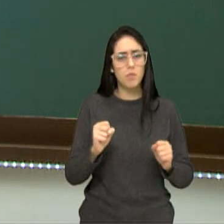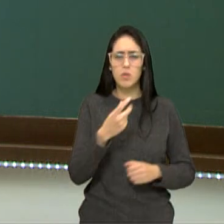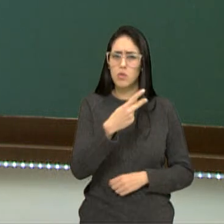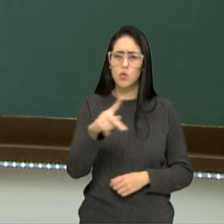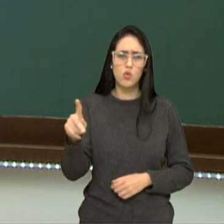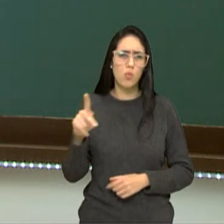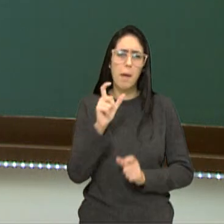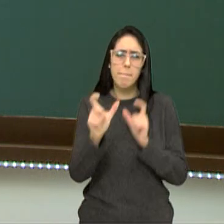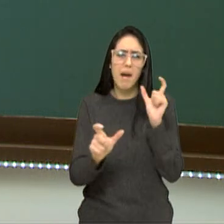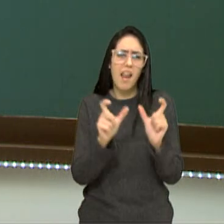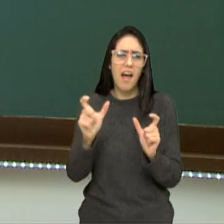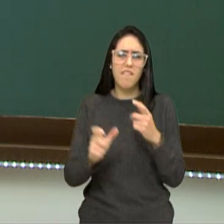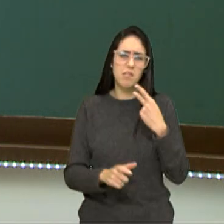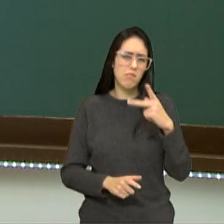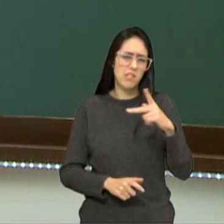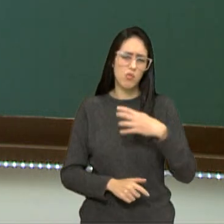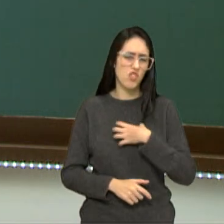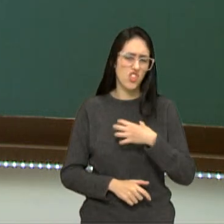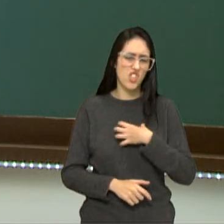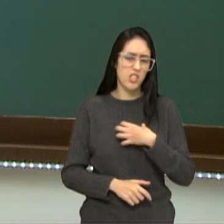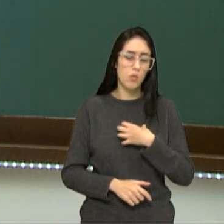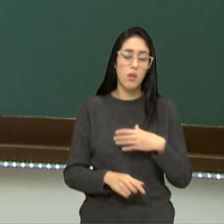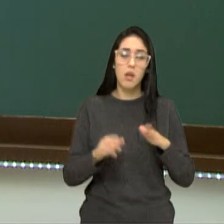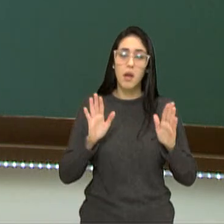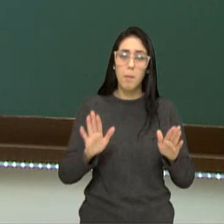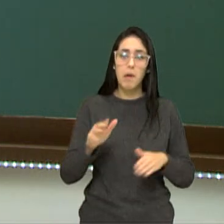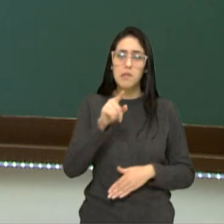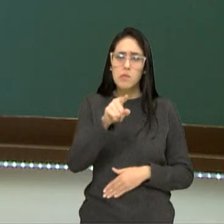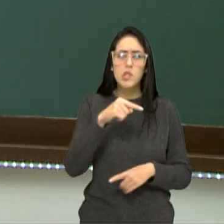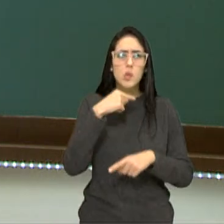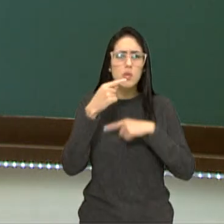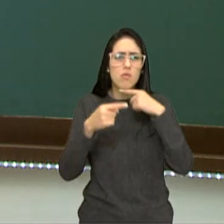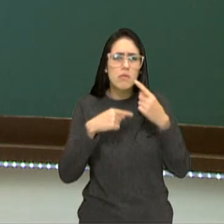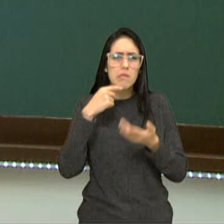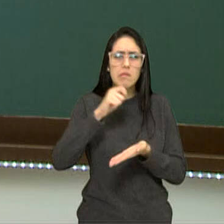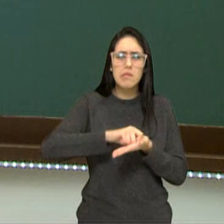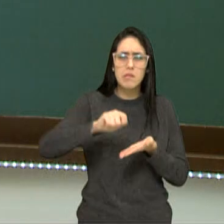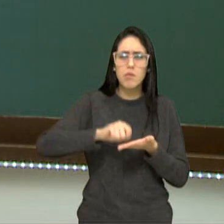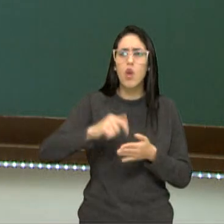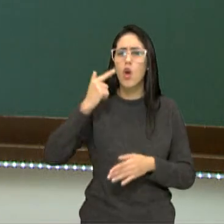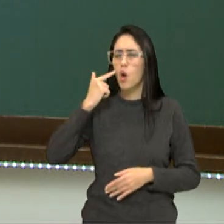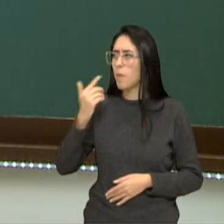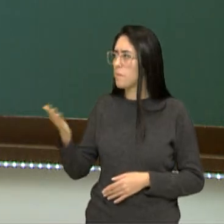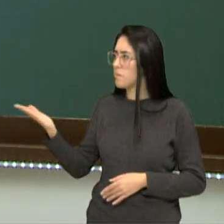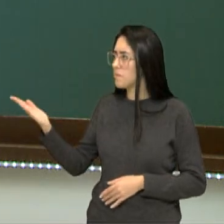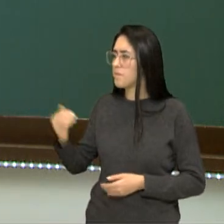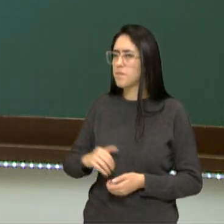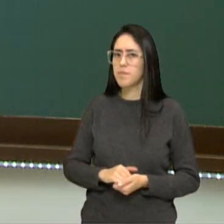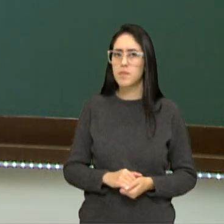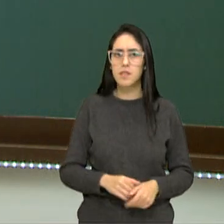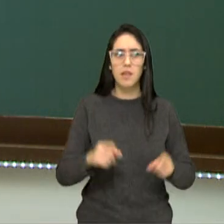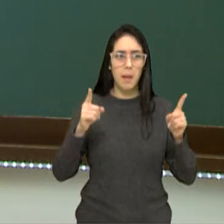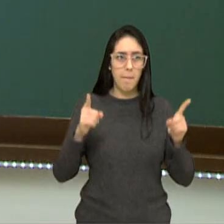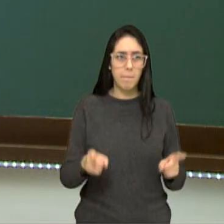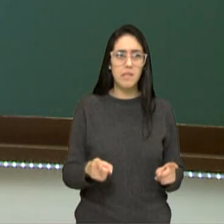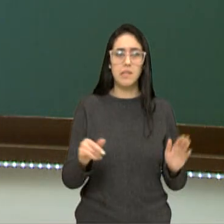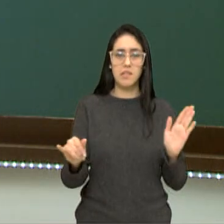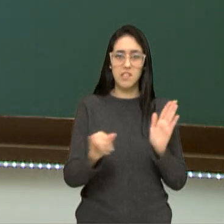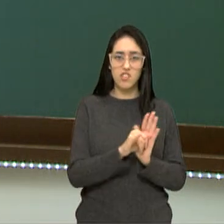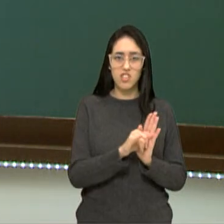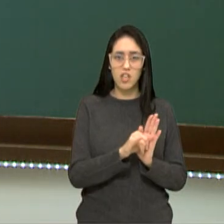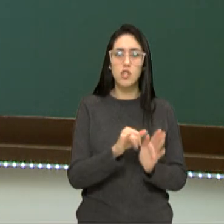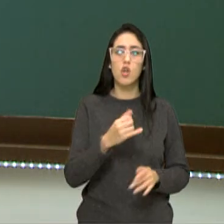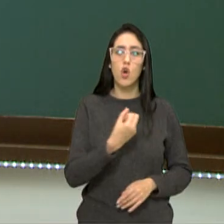próprias palavras. Mas se, de repente, você tem um pouquinho de dificuldade, observe lá. Então, na matriz identidade,